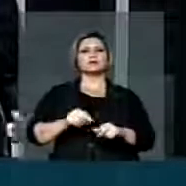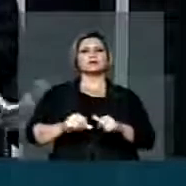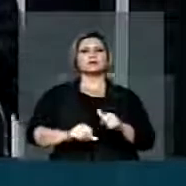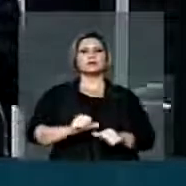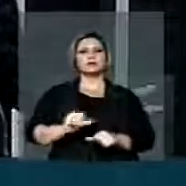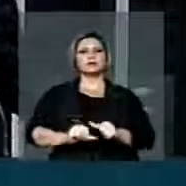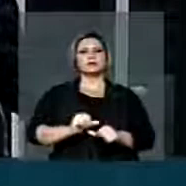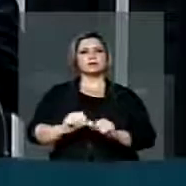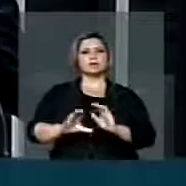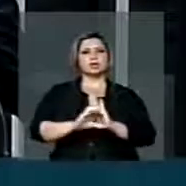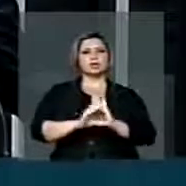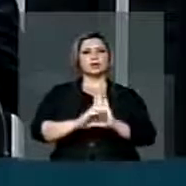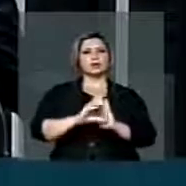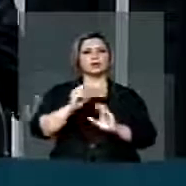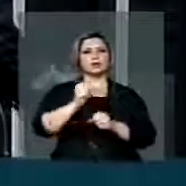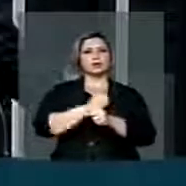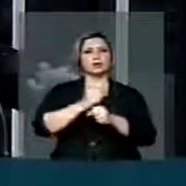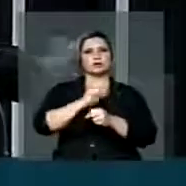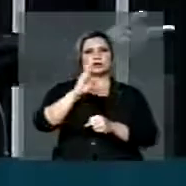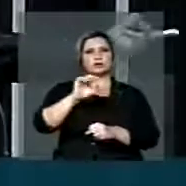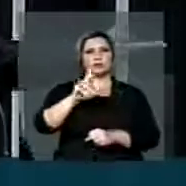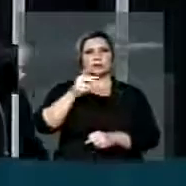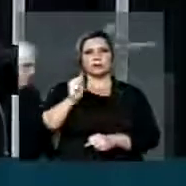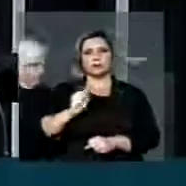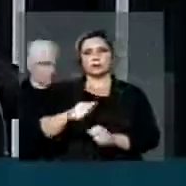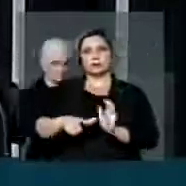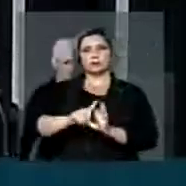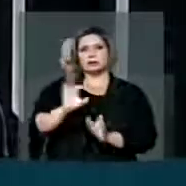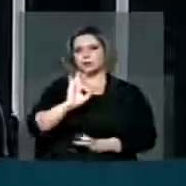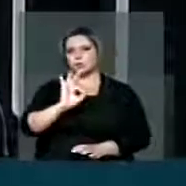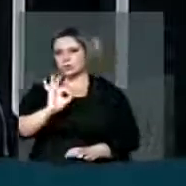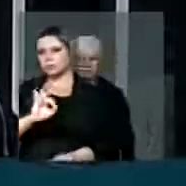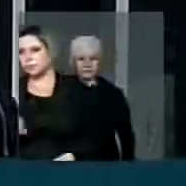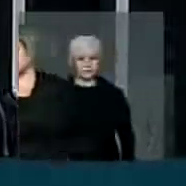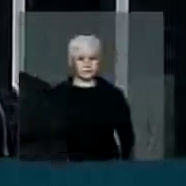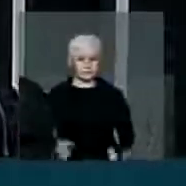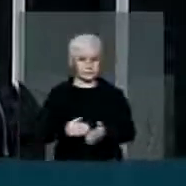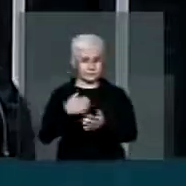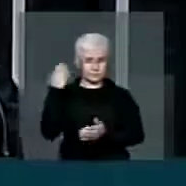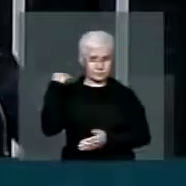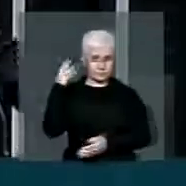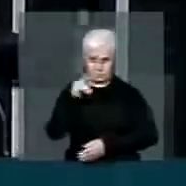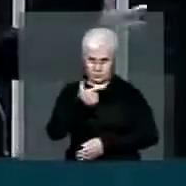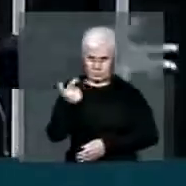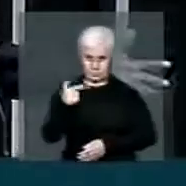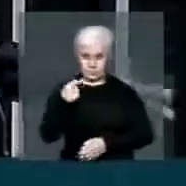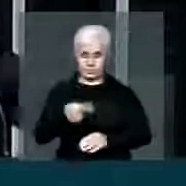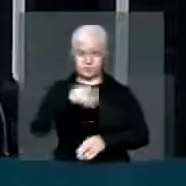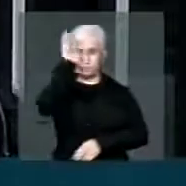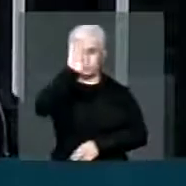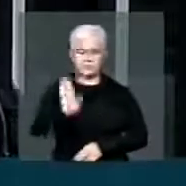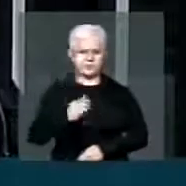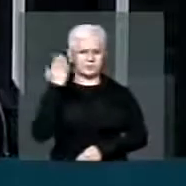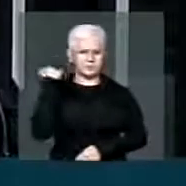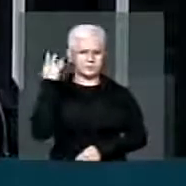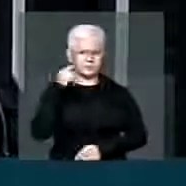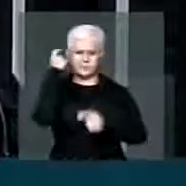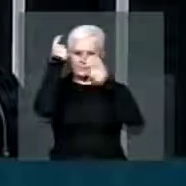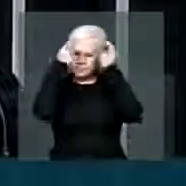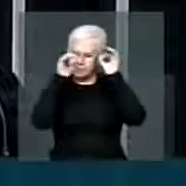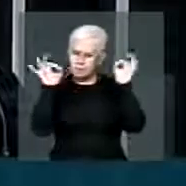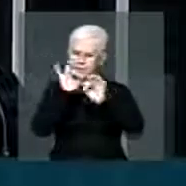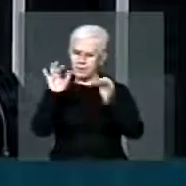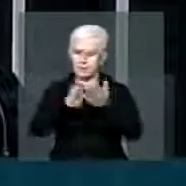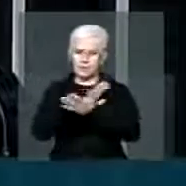passassem a existir códigos de obras, que até então não existiam. O Brasil não se preocupava com estas